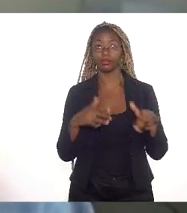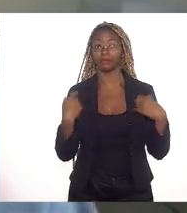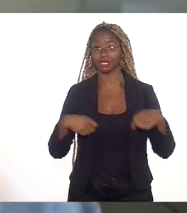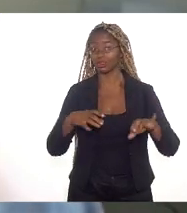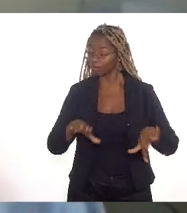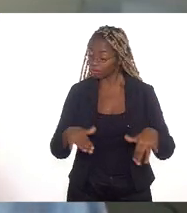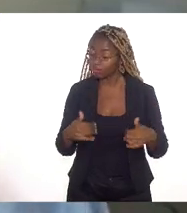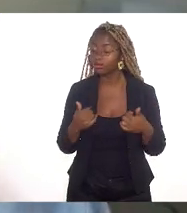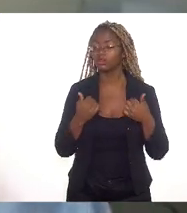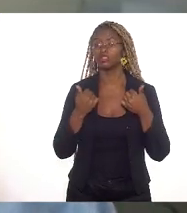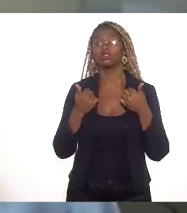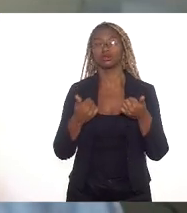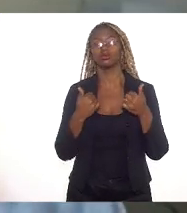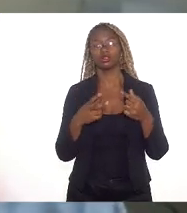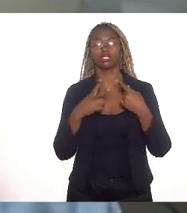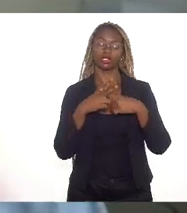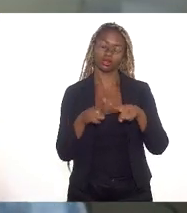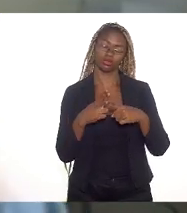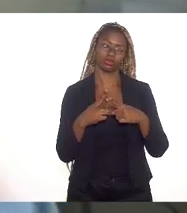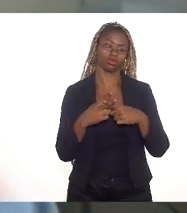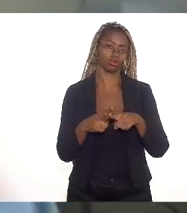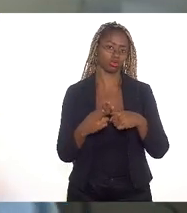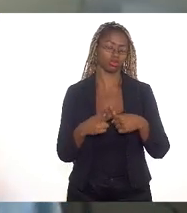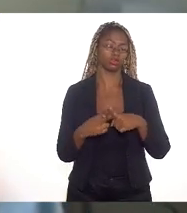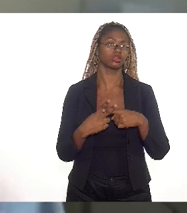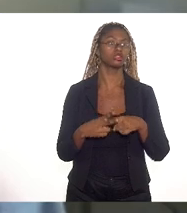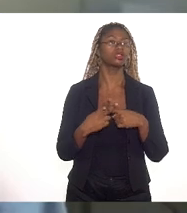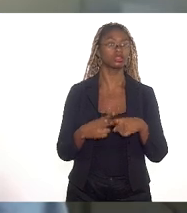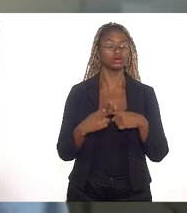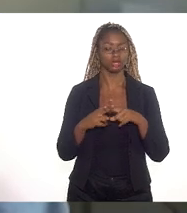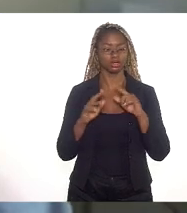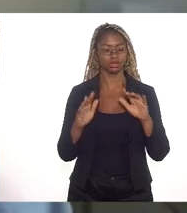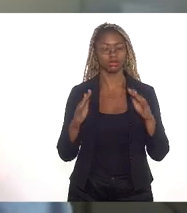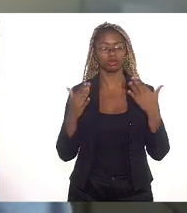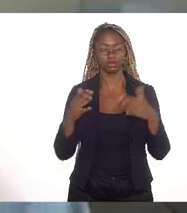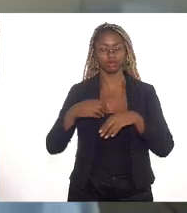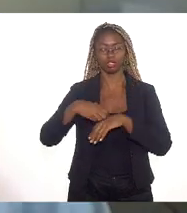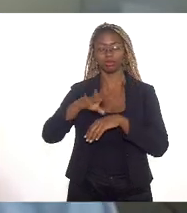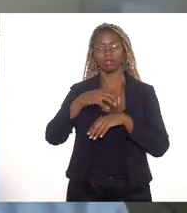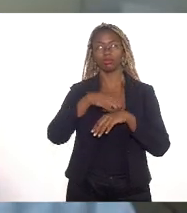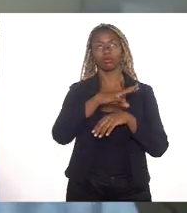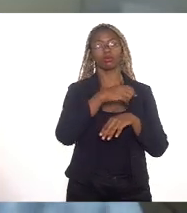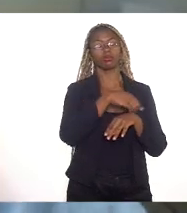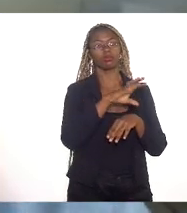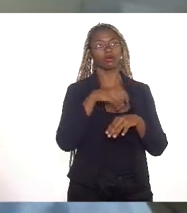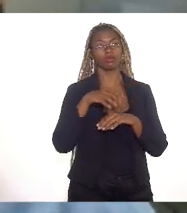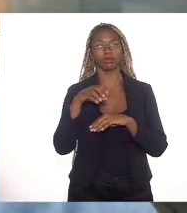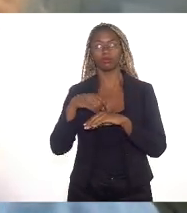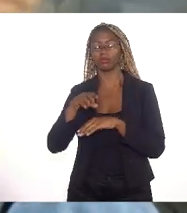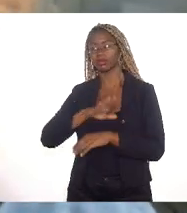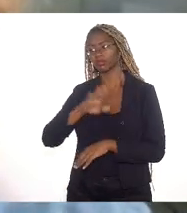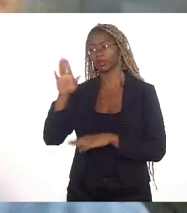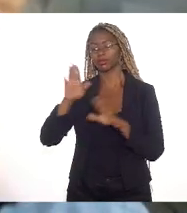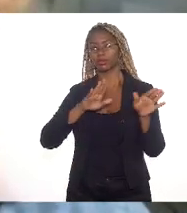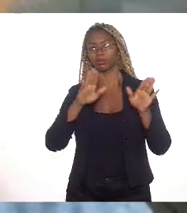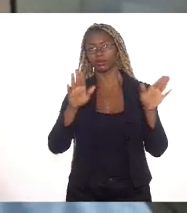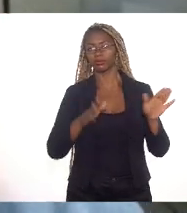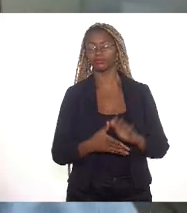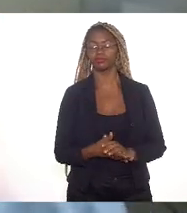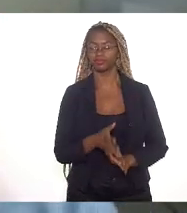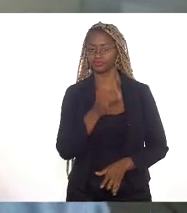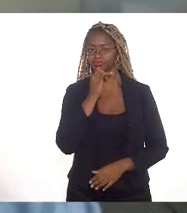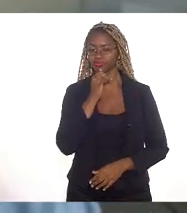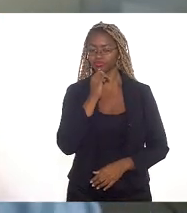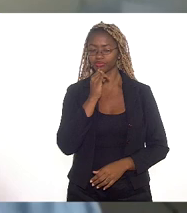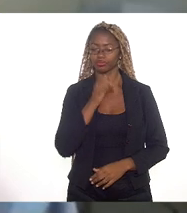melhoradas e até corrigidas quando forem encaminhadas para essa casa à LOA. Por exemplo,